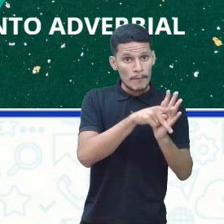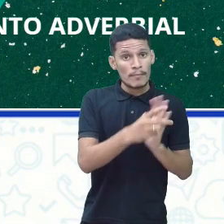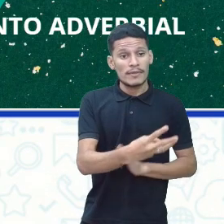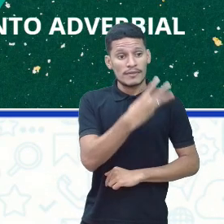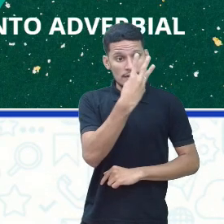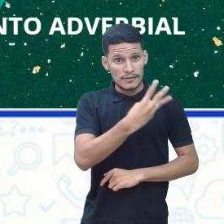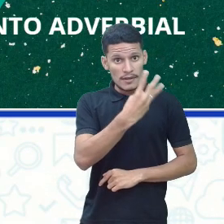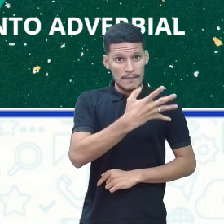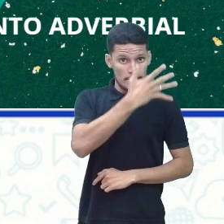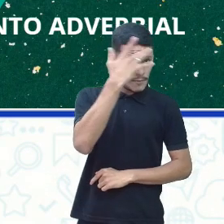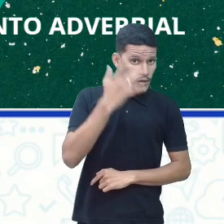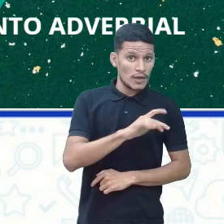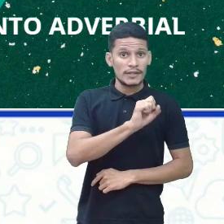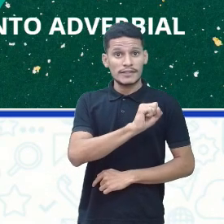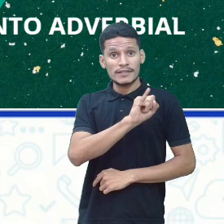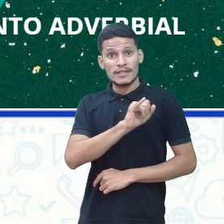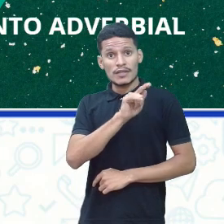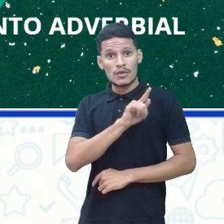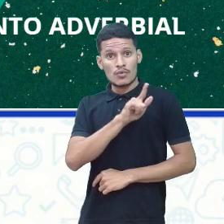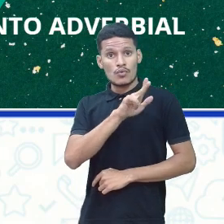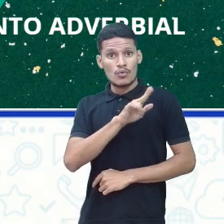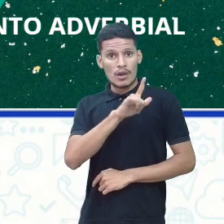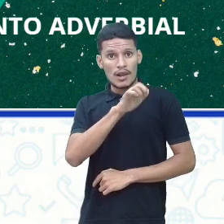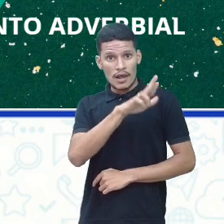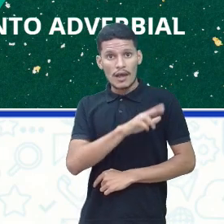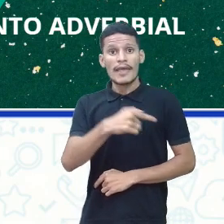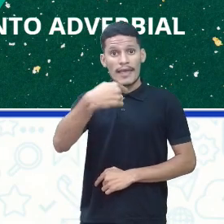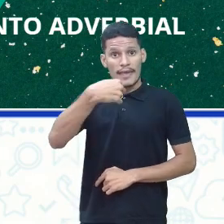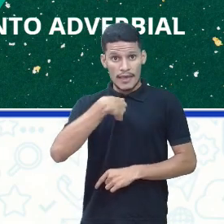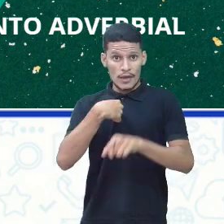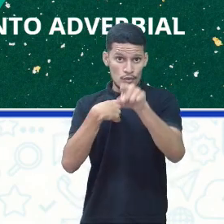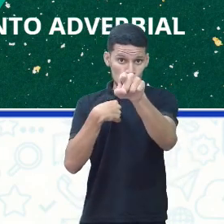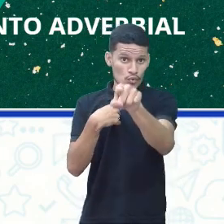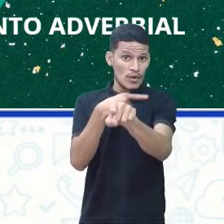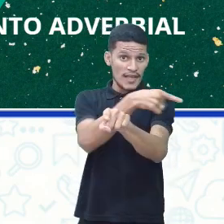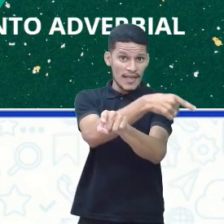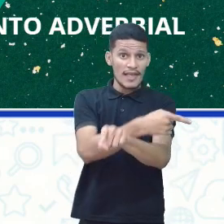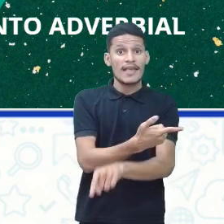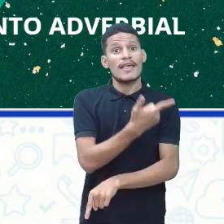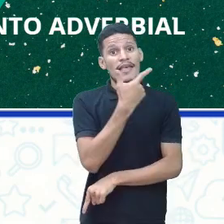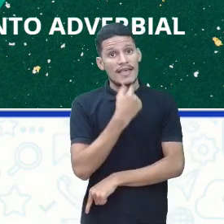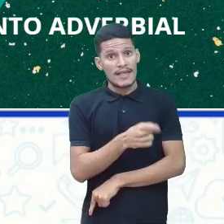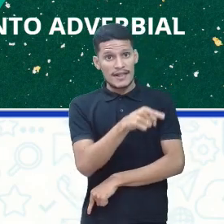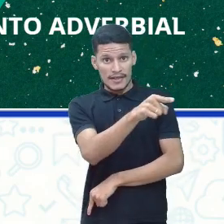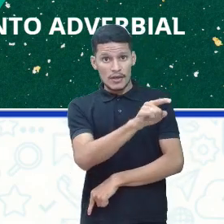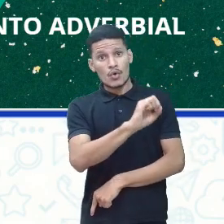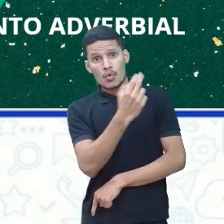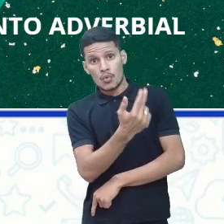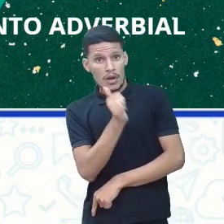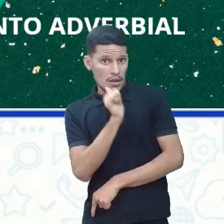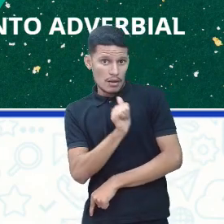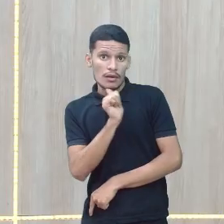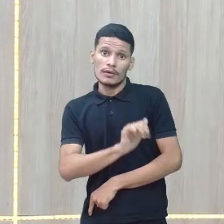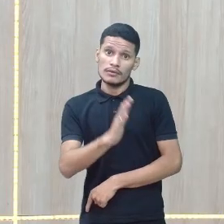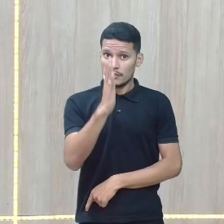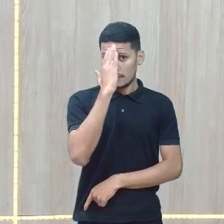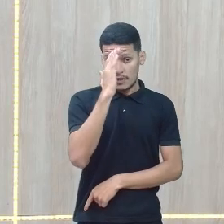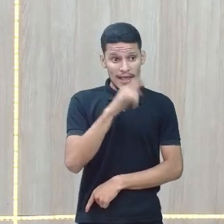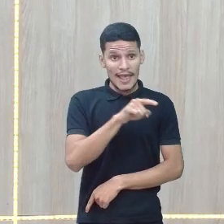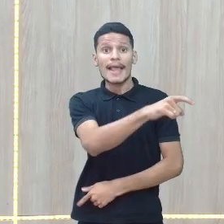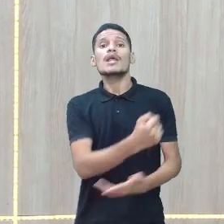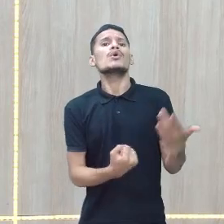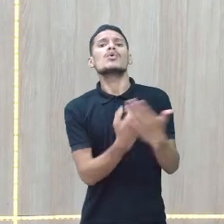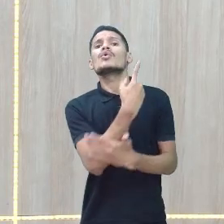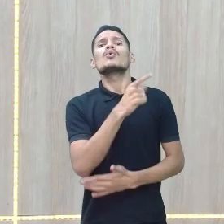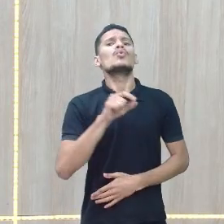do singular. Lembram lá? Eu, tu, ele, não é? Ou ela. Ele comprou o